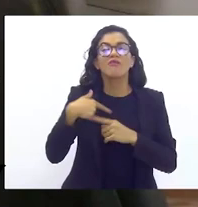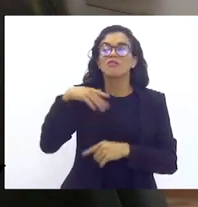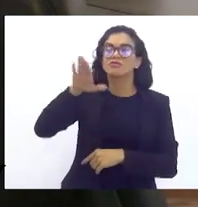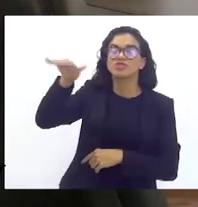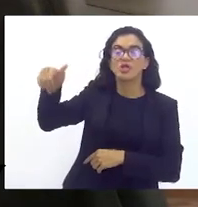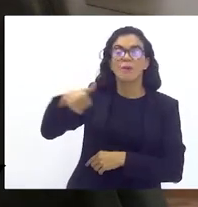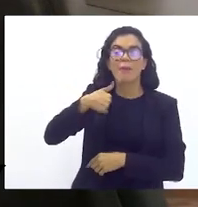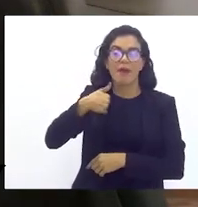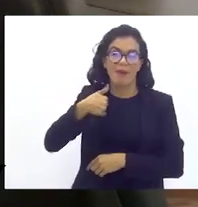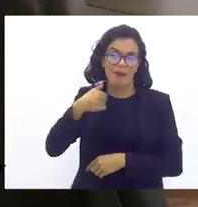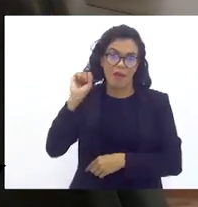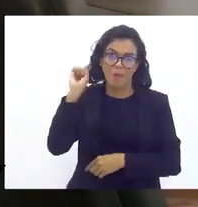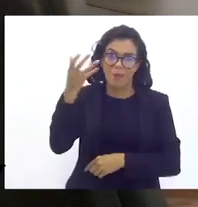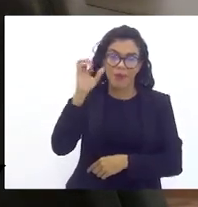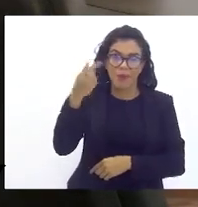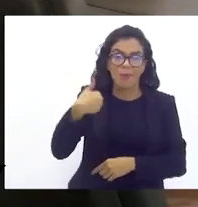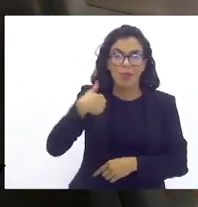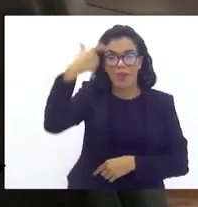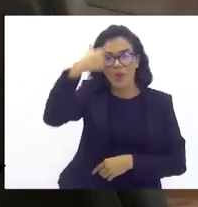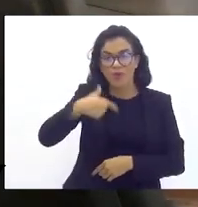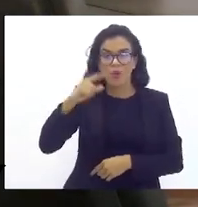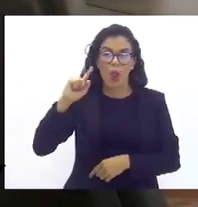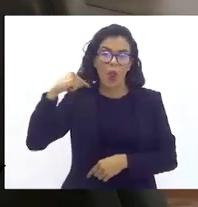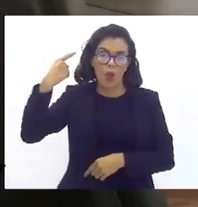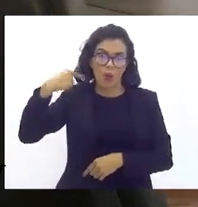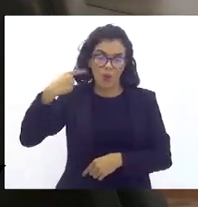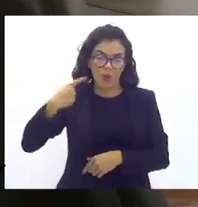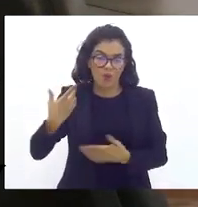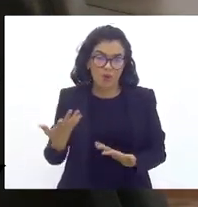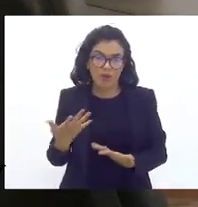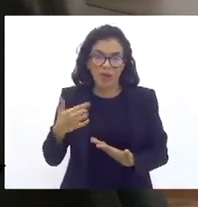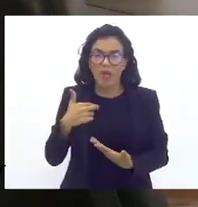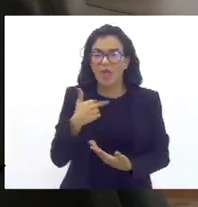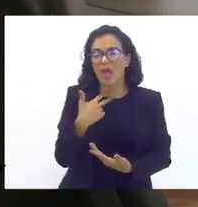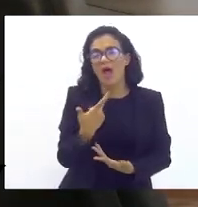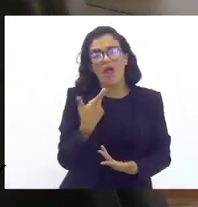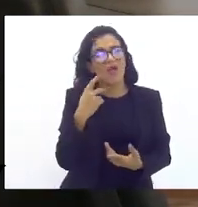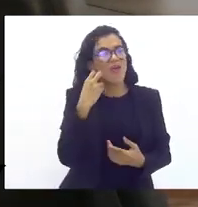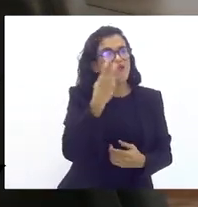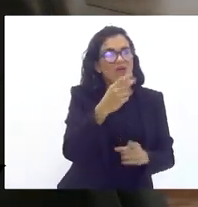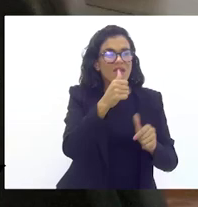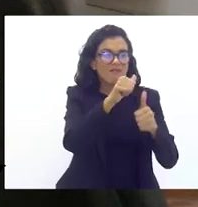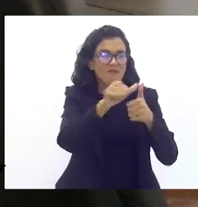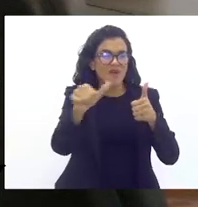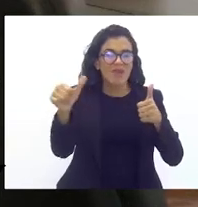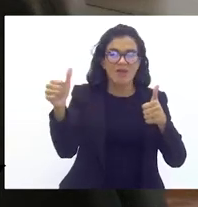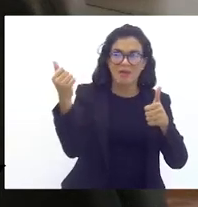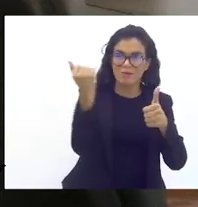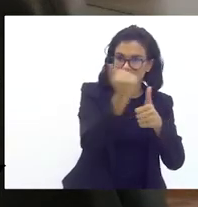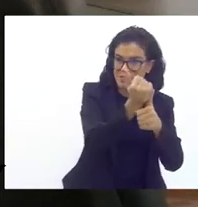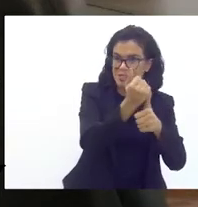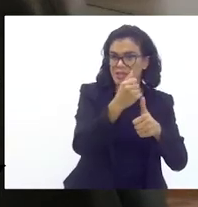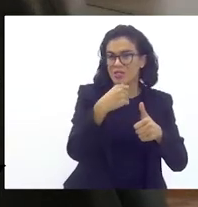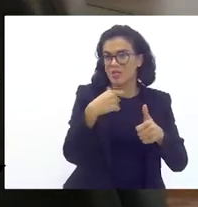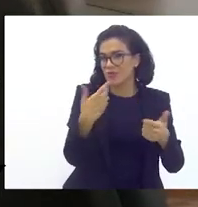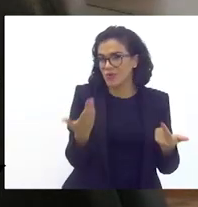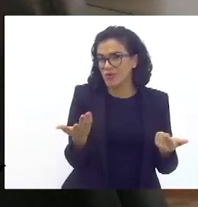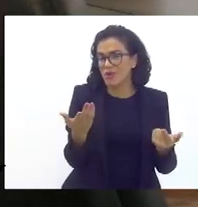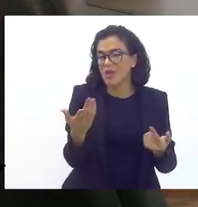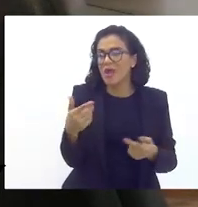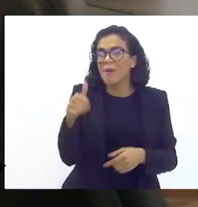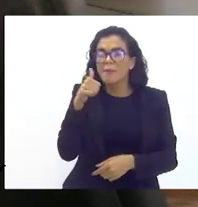e acabou não tem não tá mais agredindo né eu não posso ver se foi minissílio você fez a lei de feminicídio e